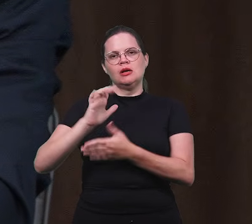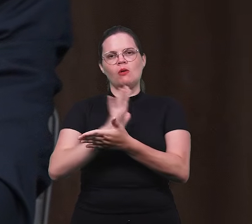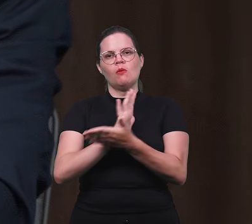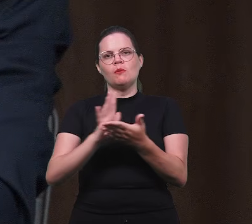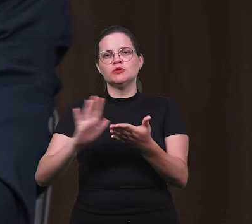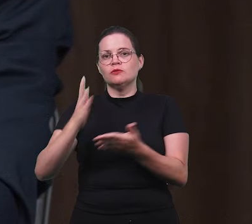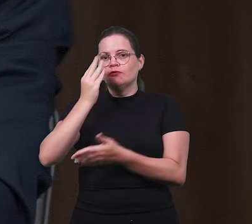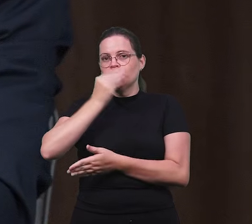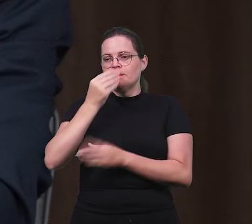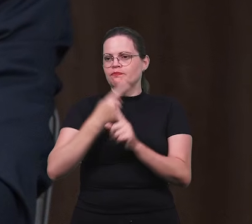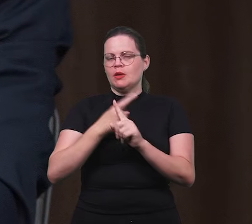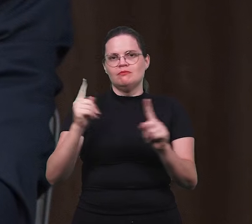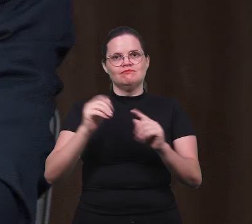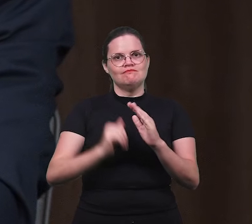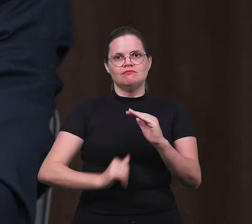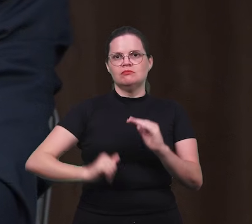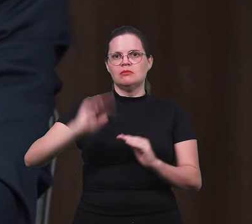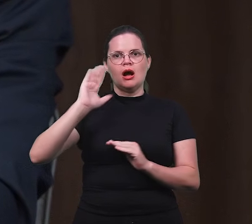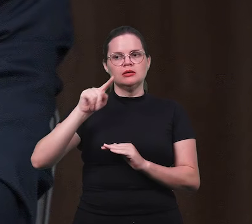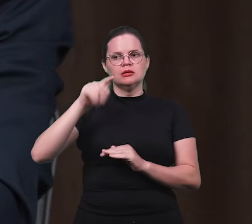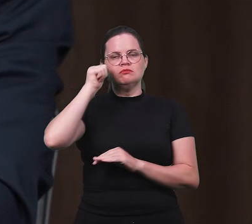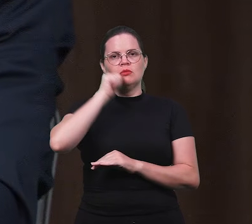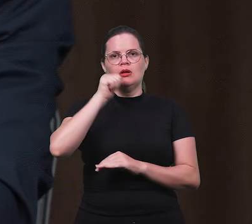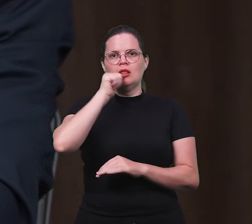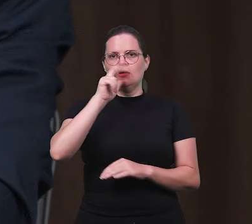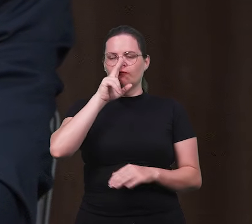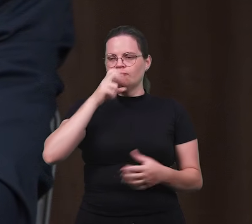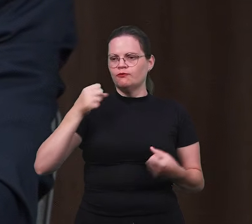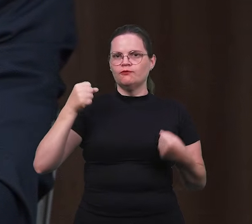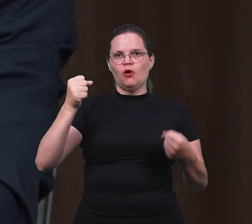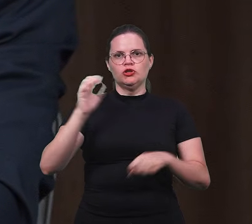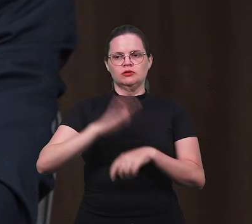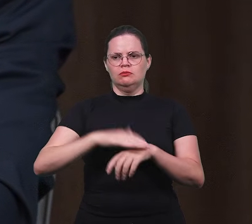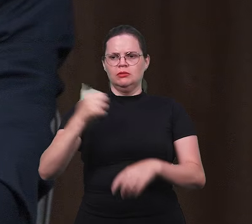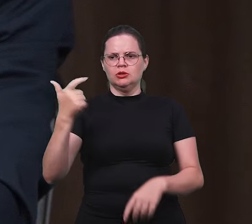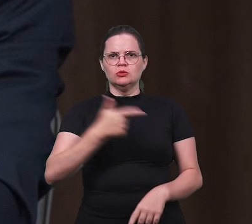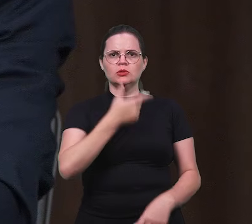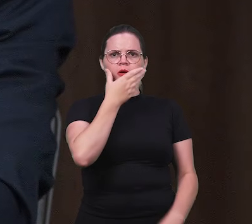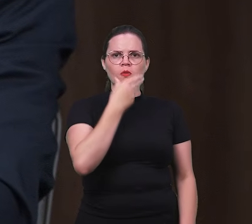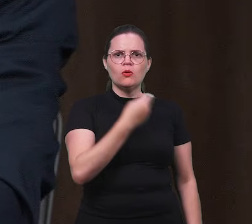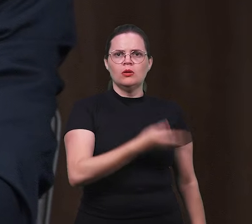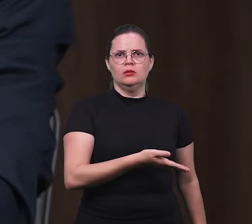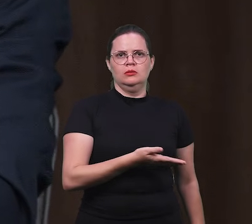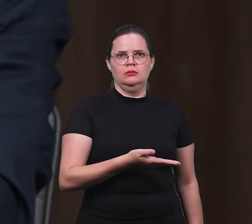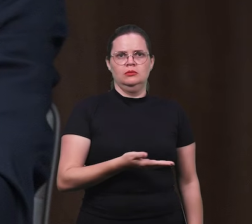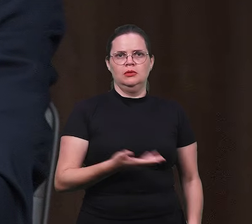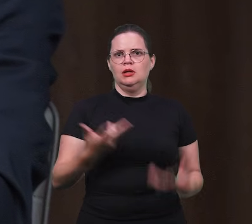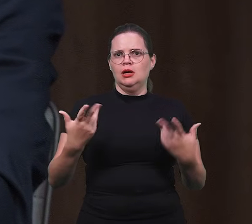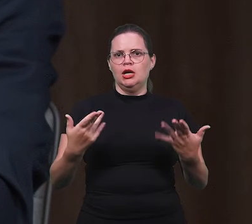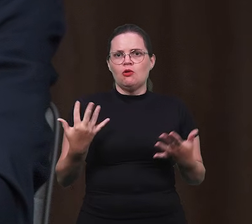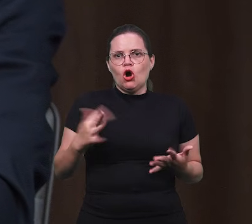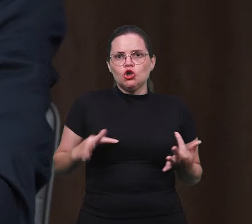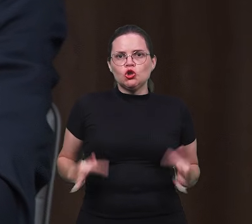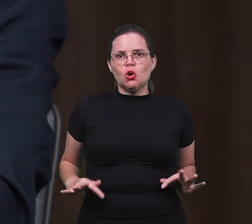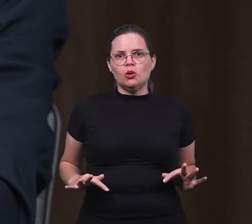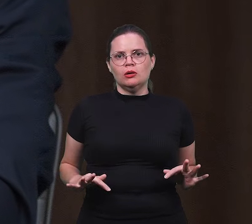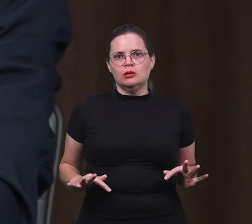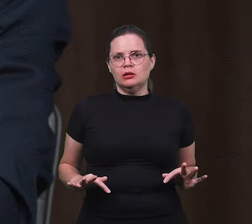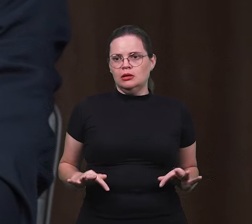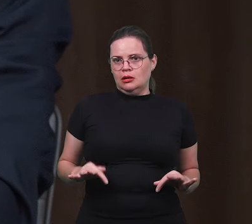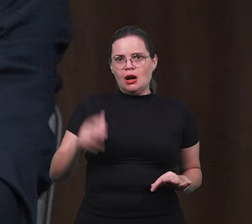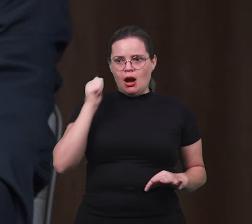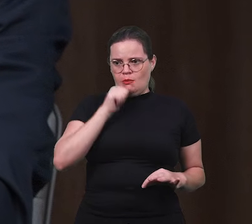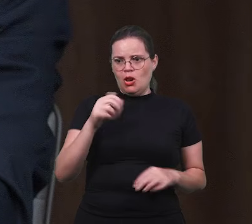Sim. mas em muitas coisas, a mulher é muito mais forte que o homem. Exatamente. Você vê para a dor, por exemplo, Exatamente. e para